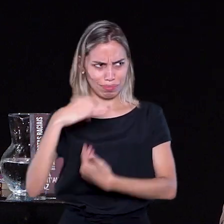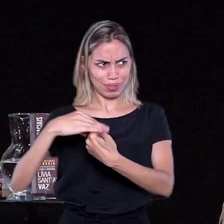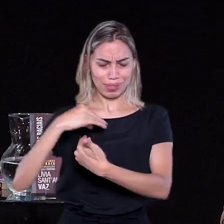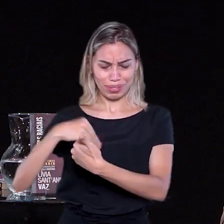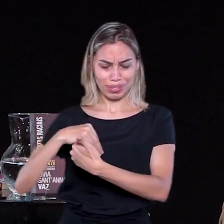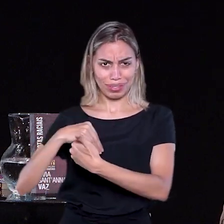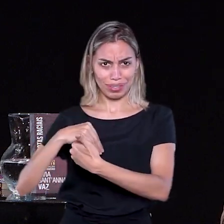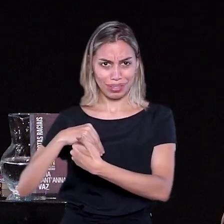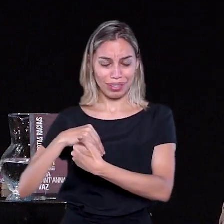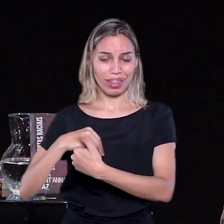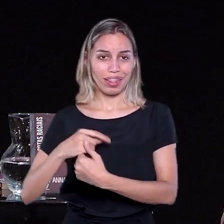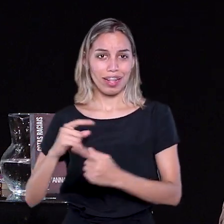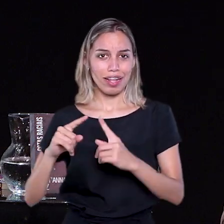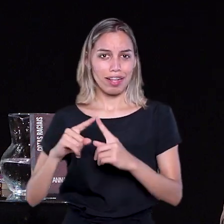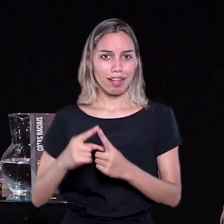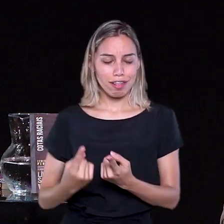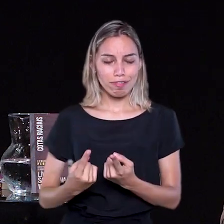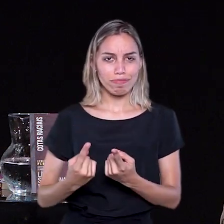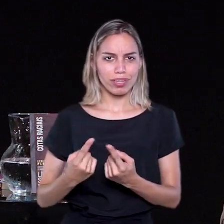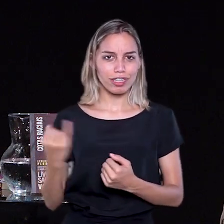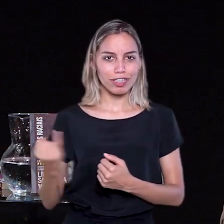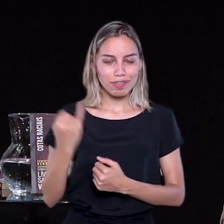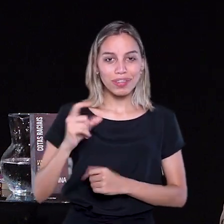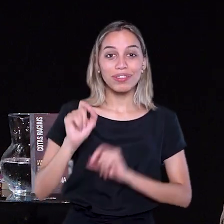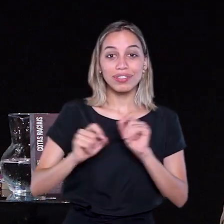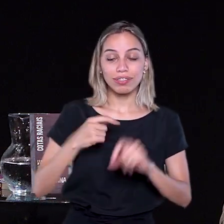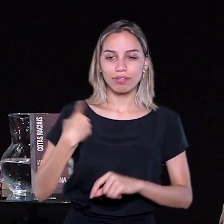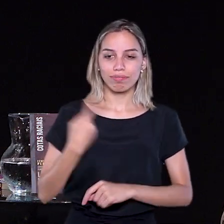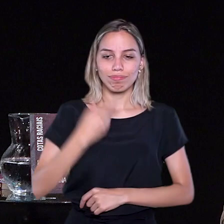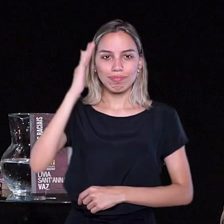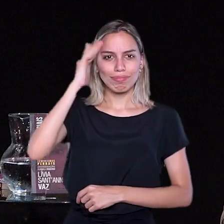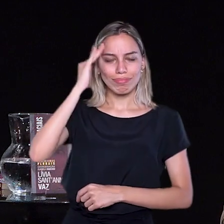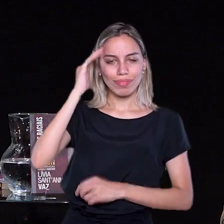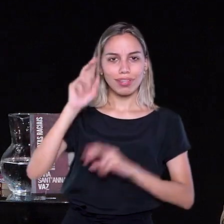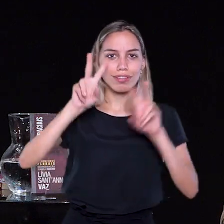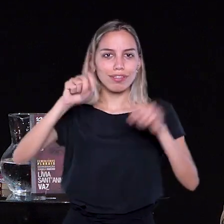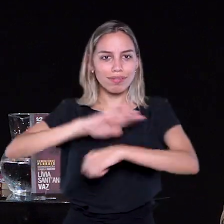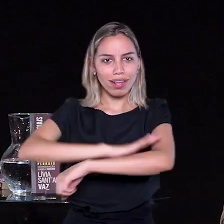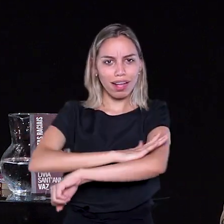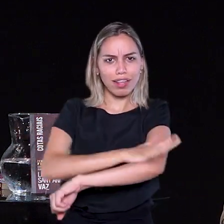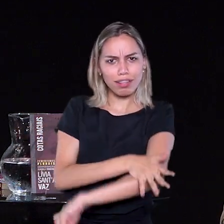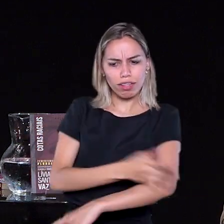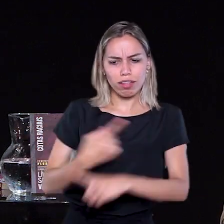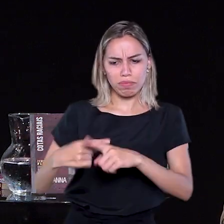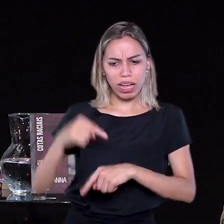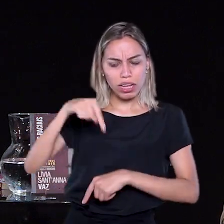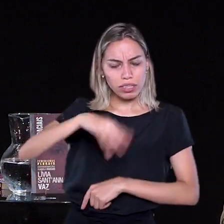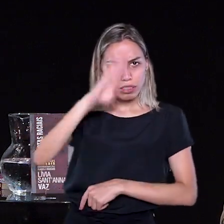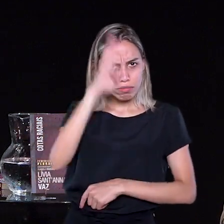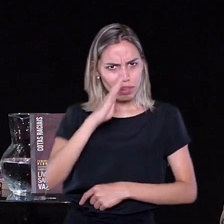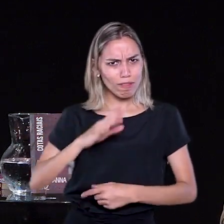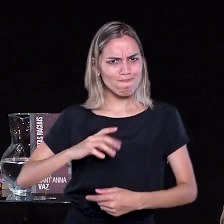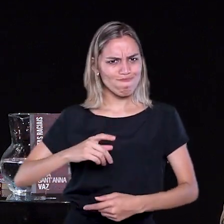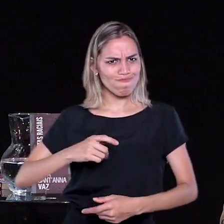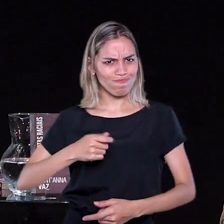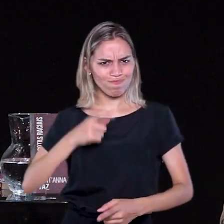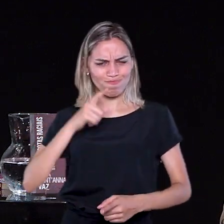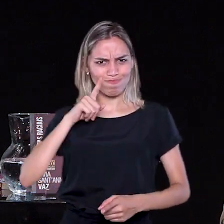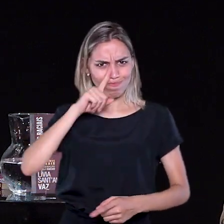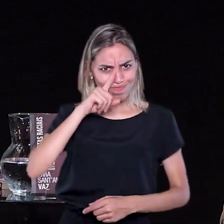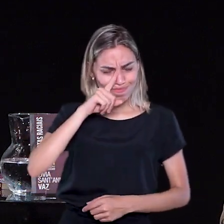orientando naquele momento, mas é importante que a gente entenda que o racismo ele é tão violento no nosso país que ele